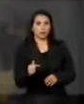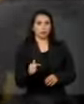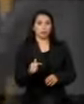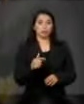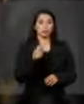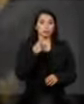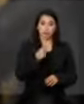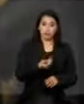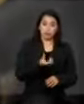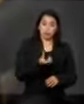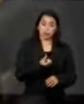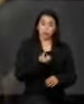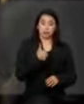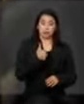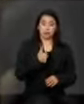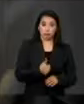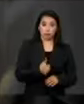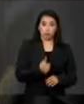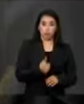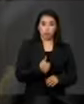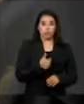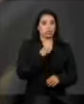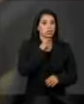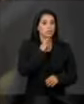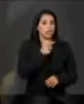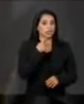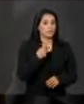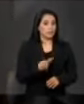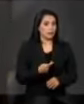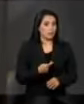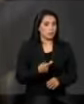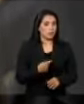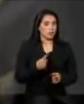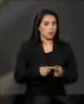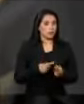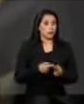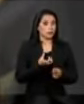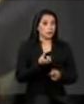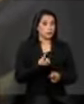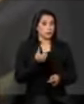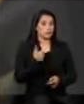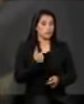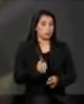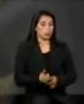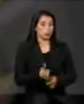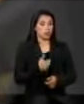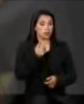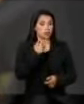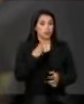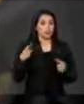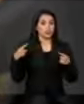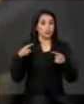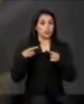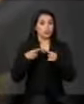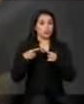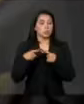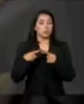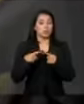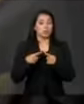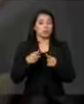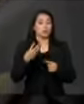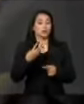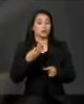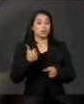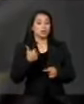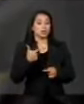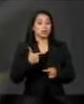também o 61, que ninguém fala? Porque o 61 vai fazer correspondência com o 312.